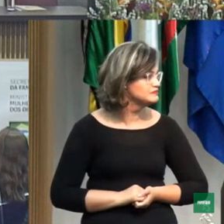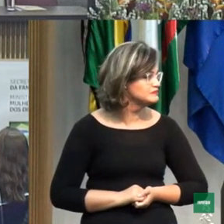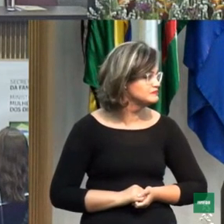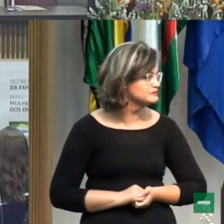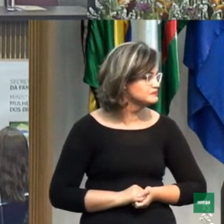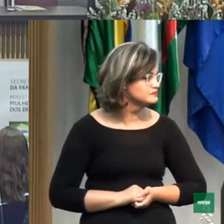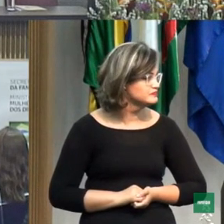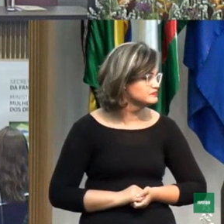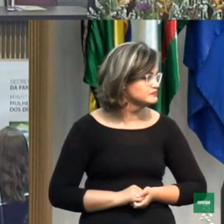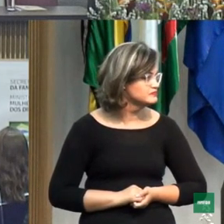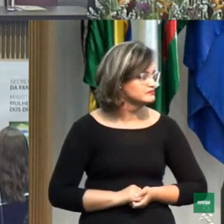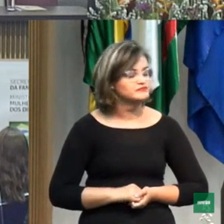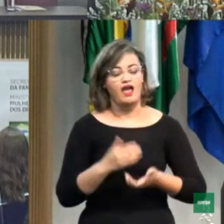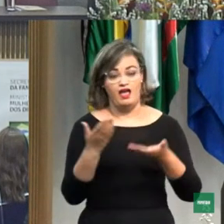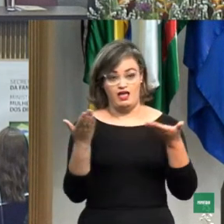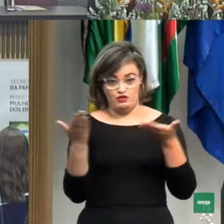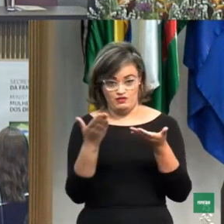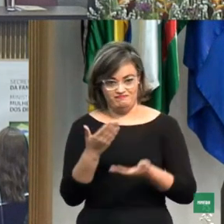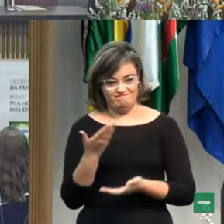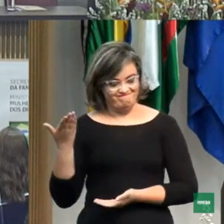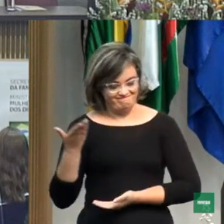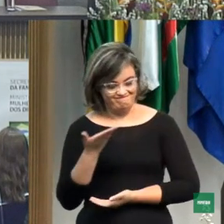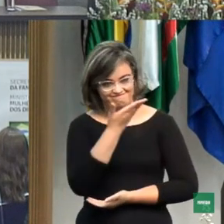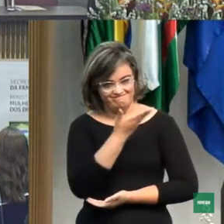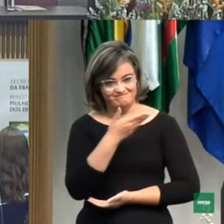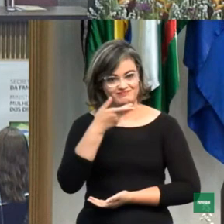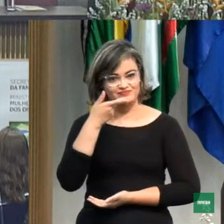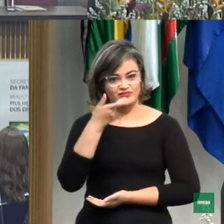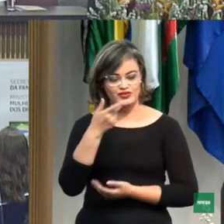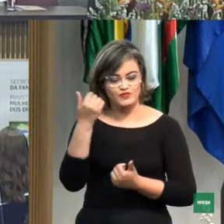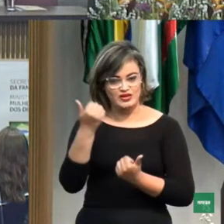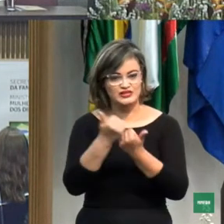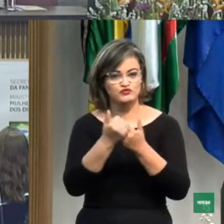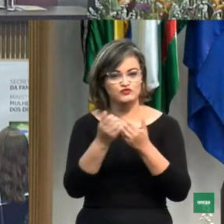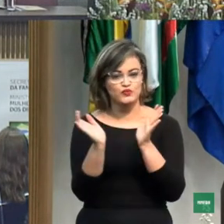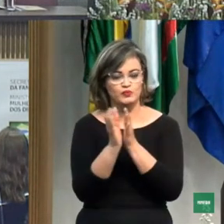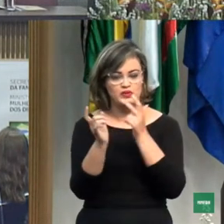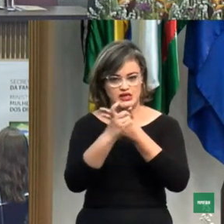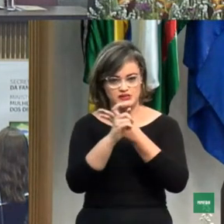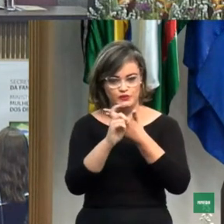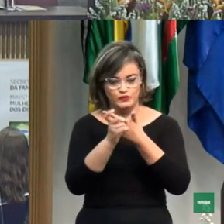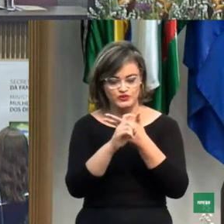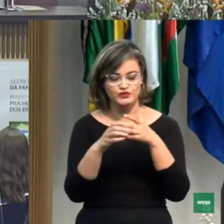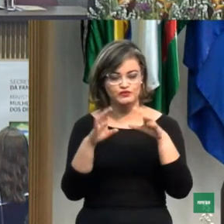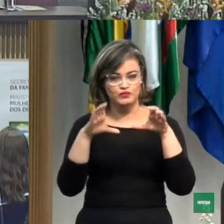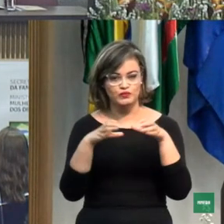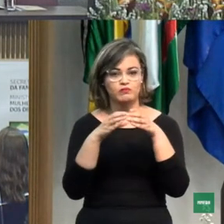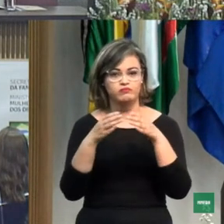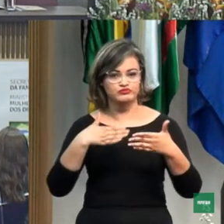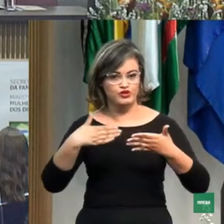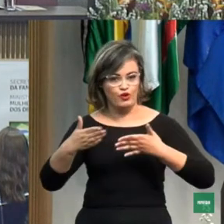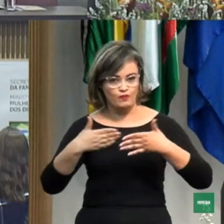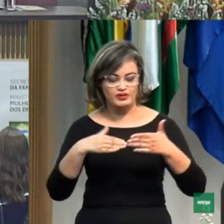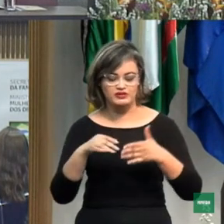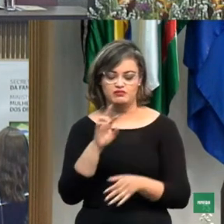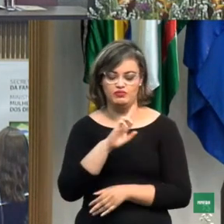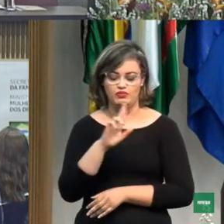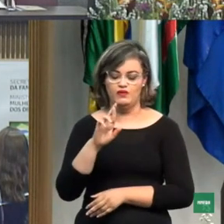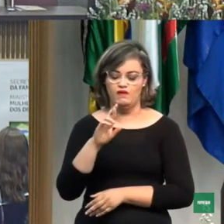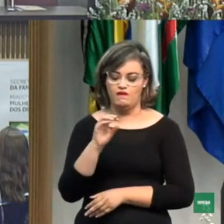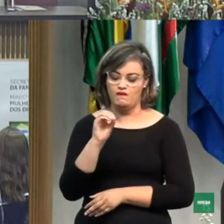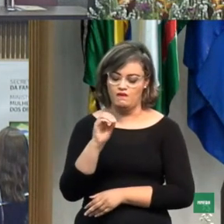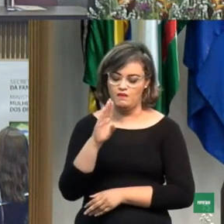Convidamos a fazer uso da palavra o assessor executivo da Confederação Nacional do Comércio, Roberto Veloso.